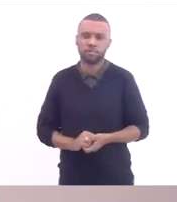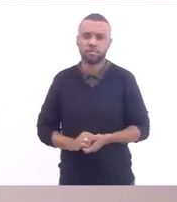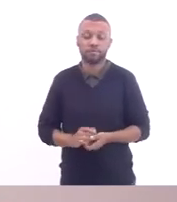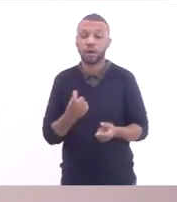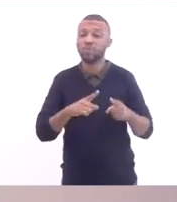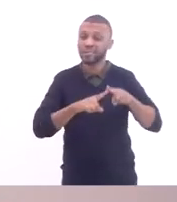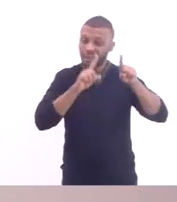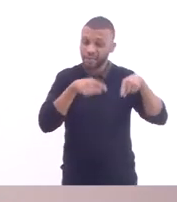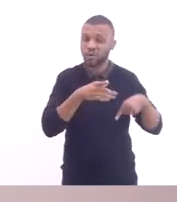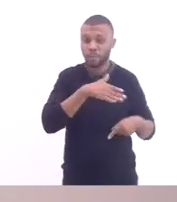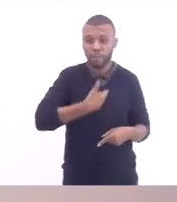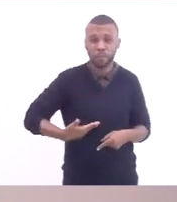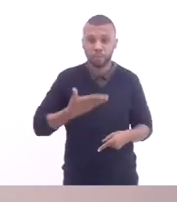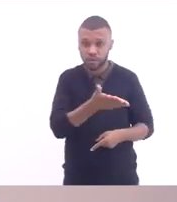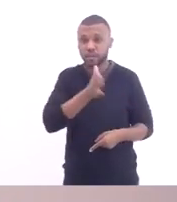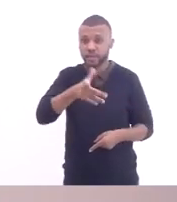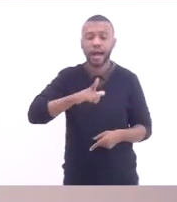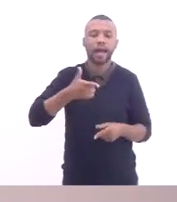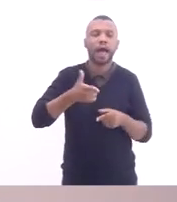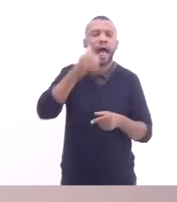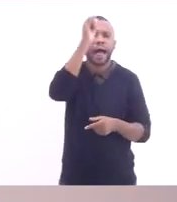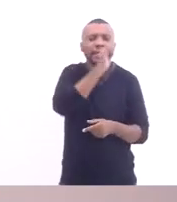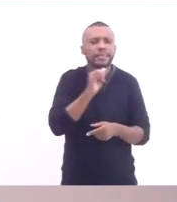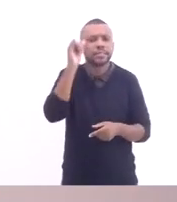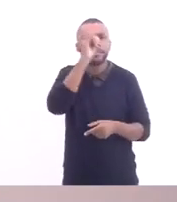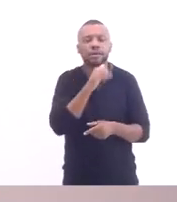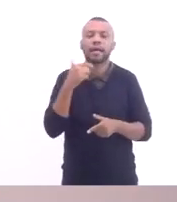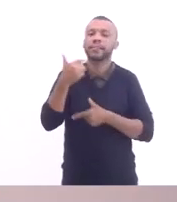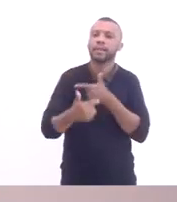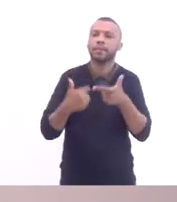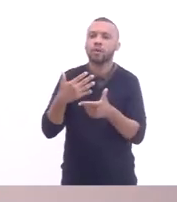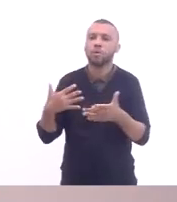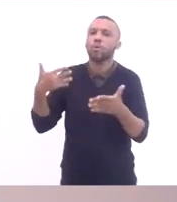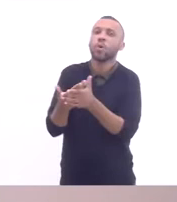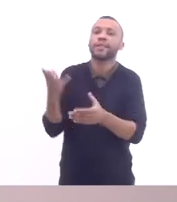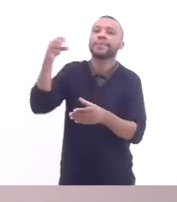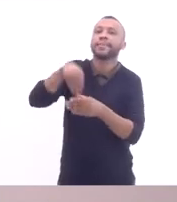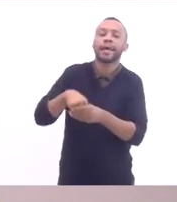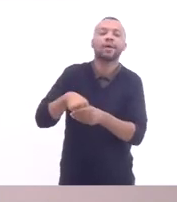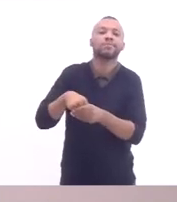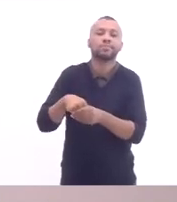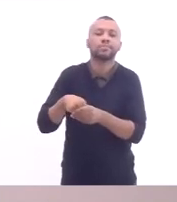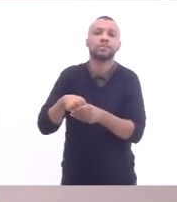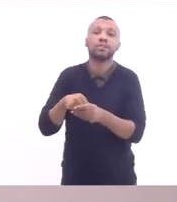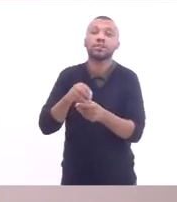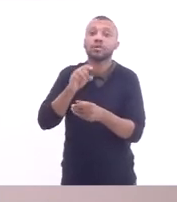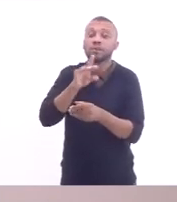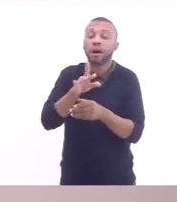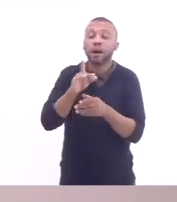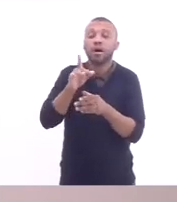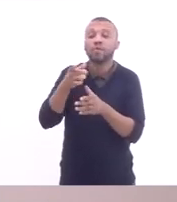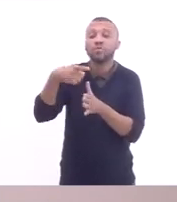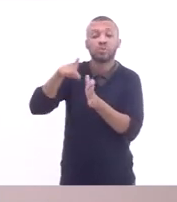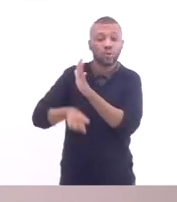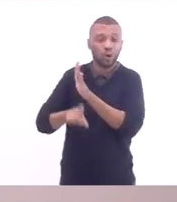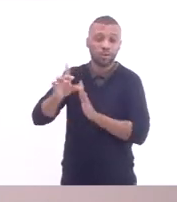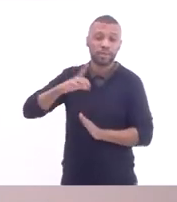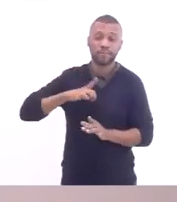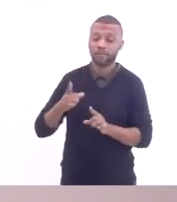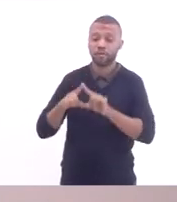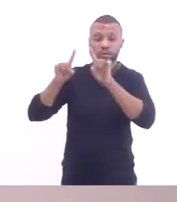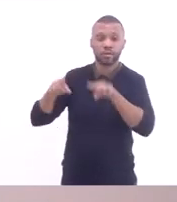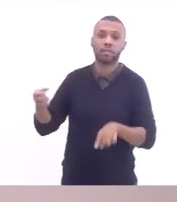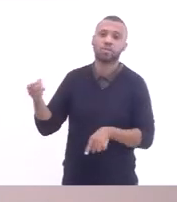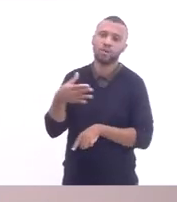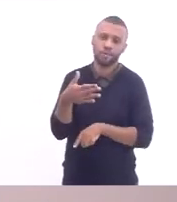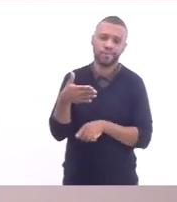os servidores que já estão na máquina, ficou apenas para os novos. Isso foi também ultrapassado